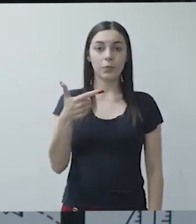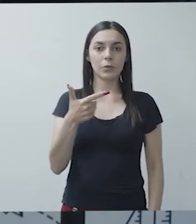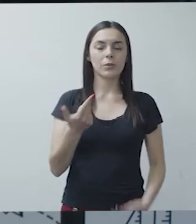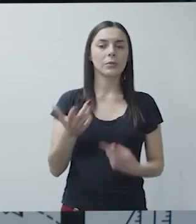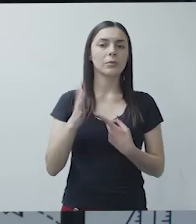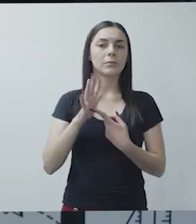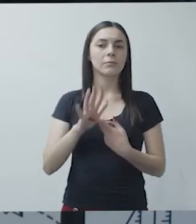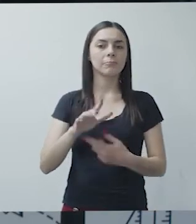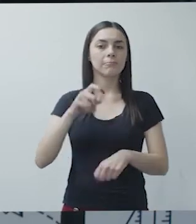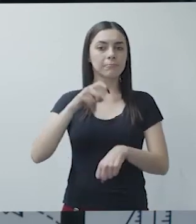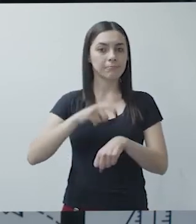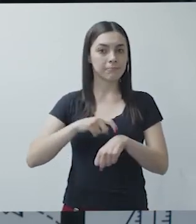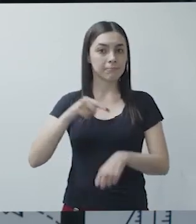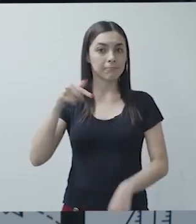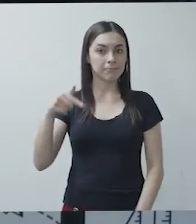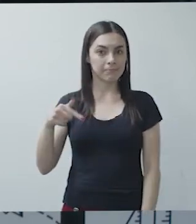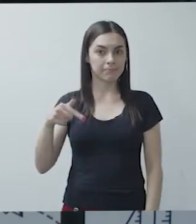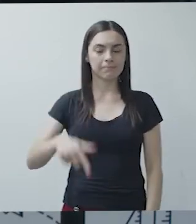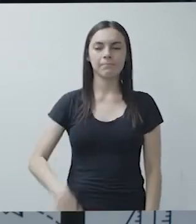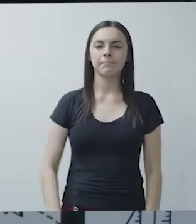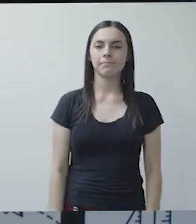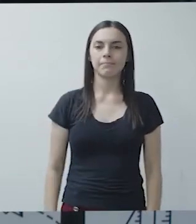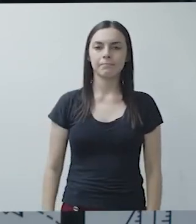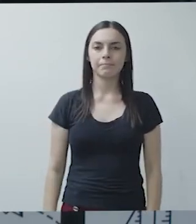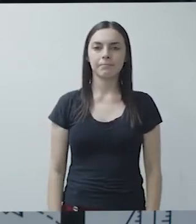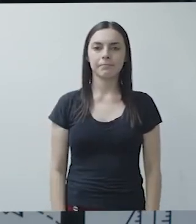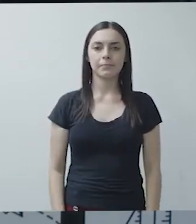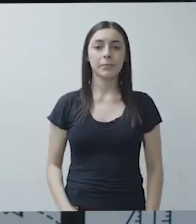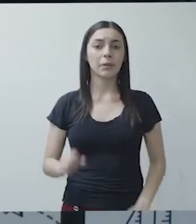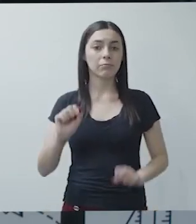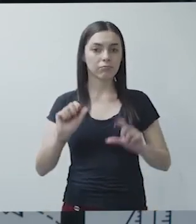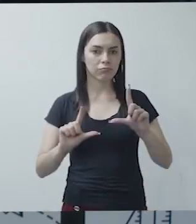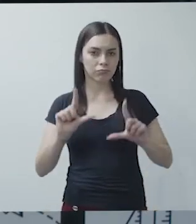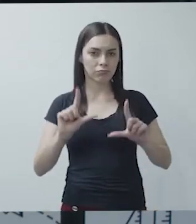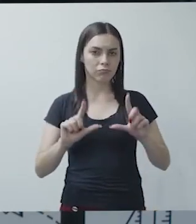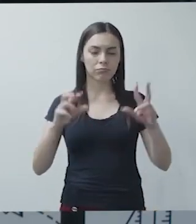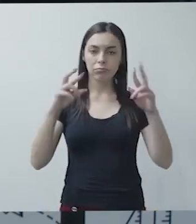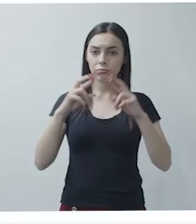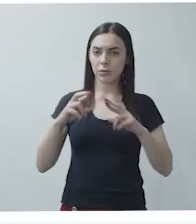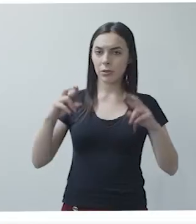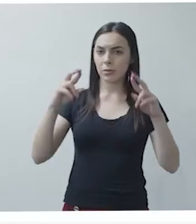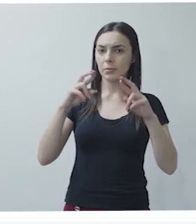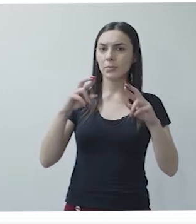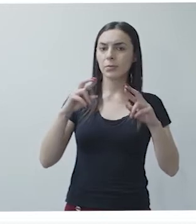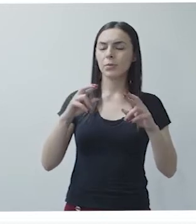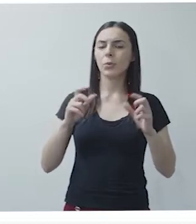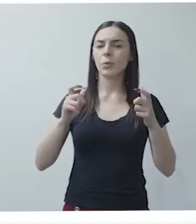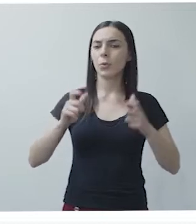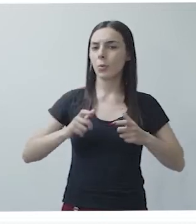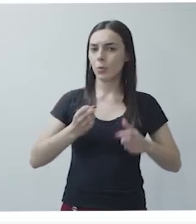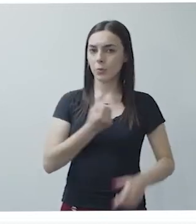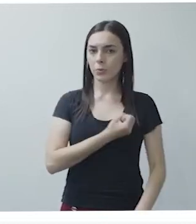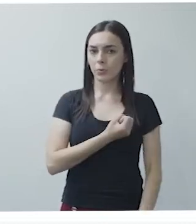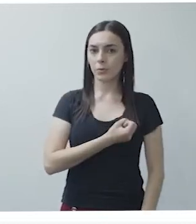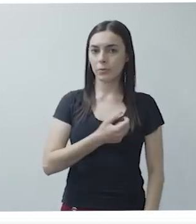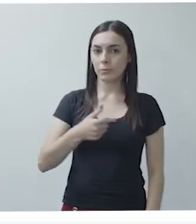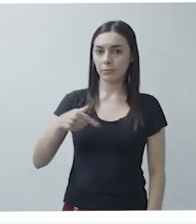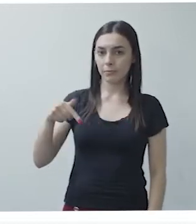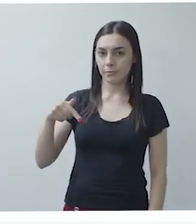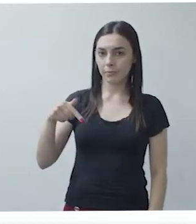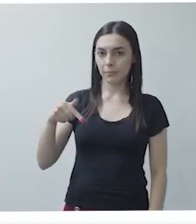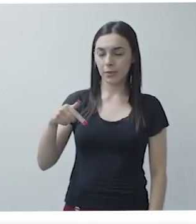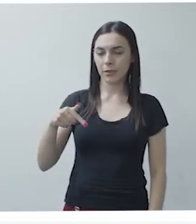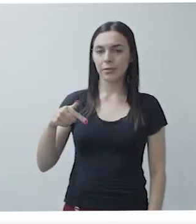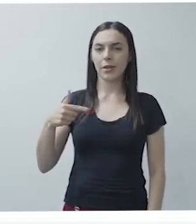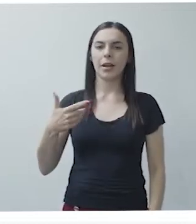são 7 horas. Então, observe lá na tela. Encontramos o número 7 e